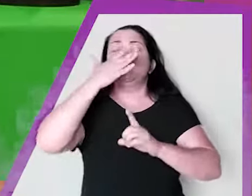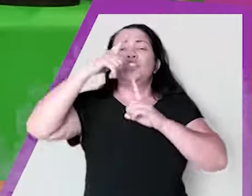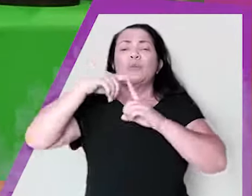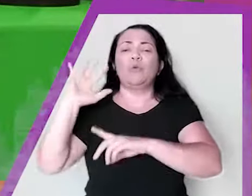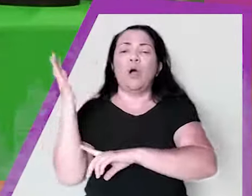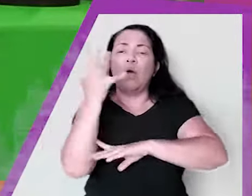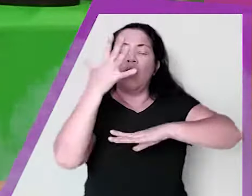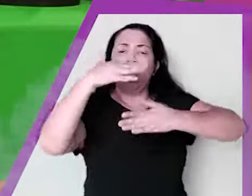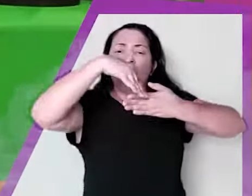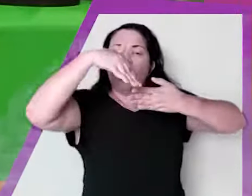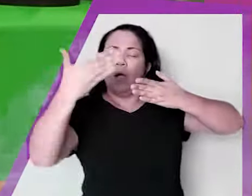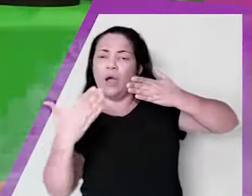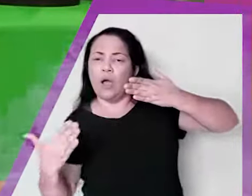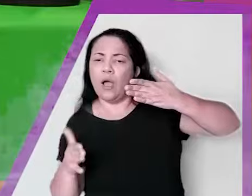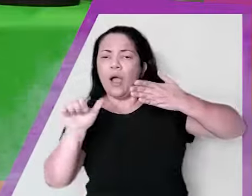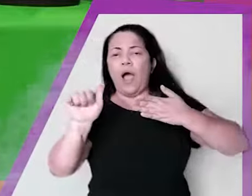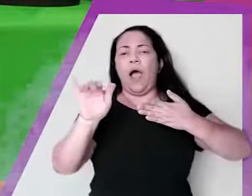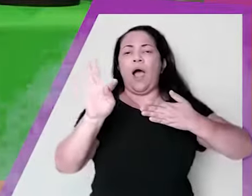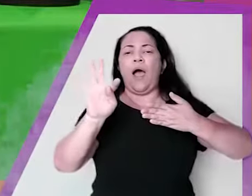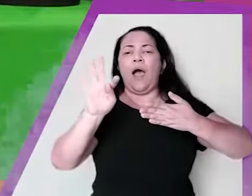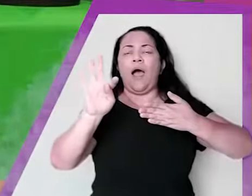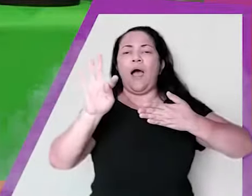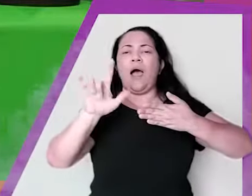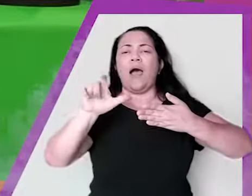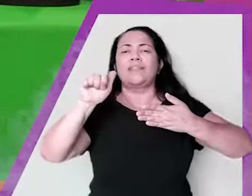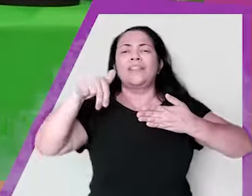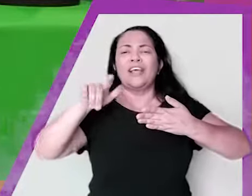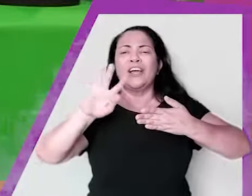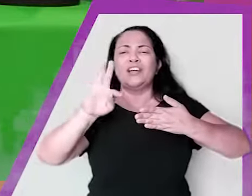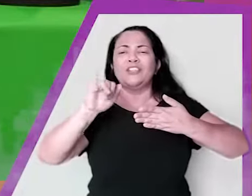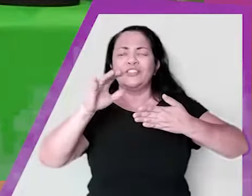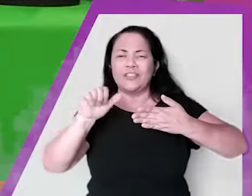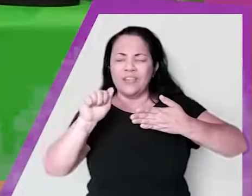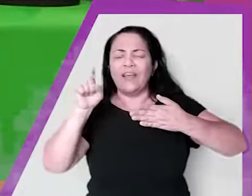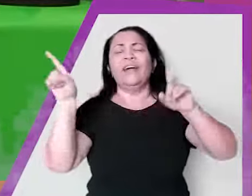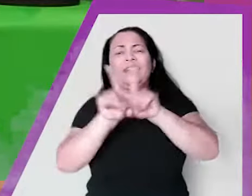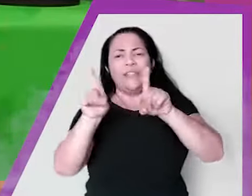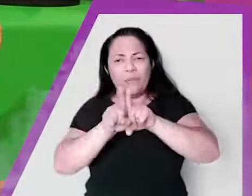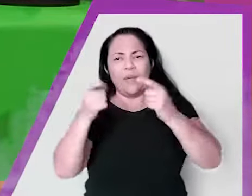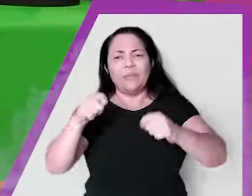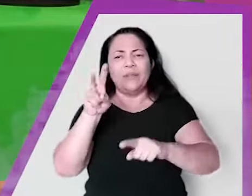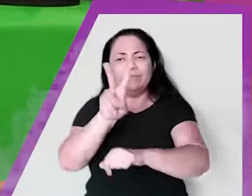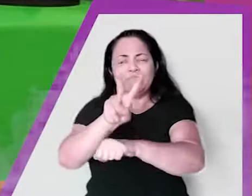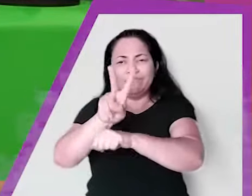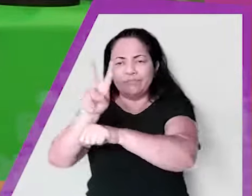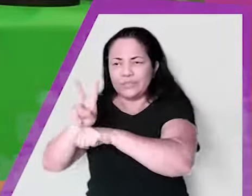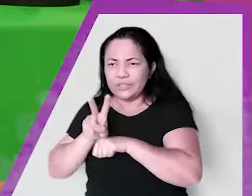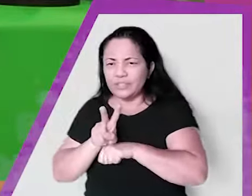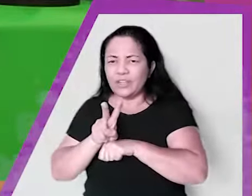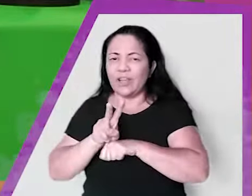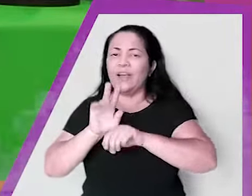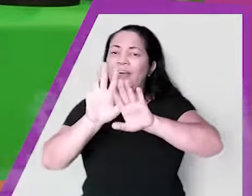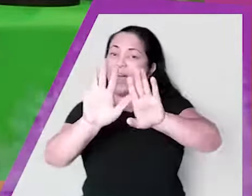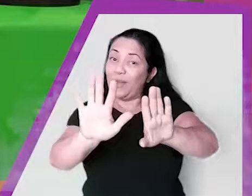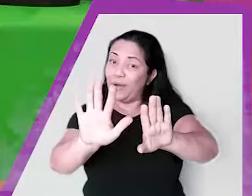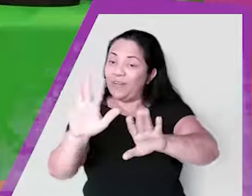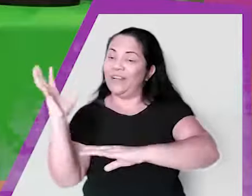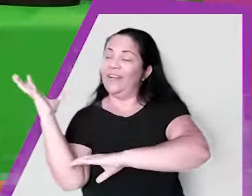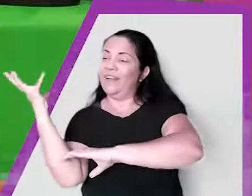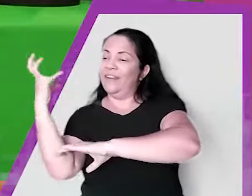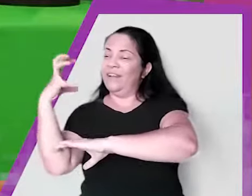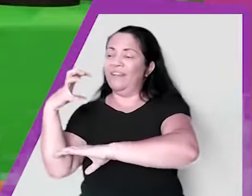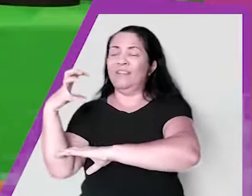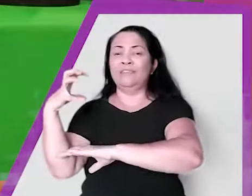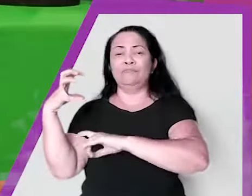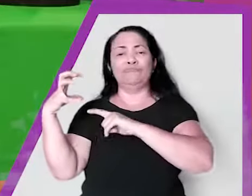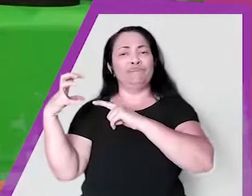providências. Da mesma forma acontece com a Mata Atlântica. Mesmo que praticamente devastada, ela tem ainda um